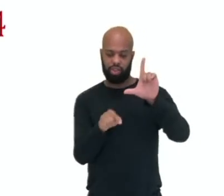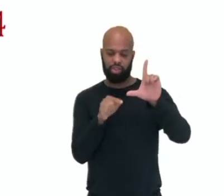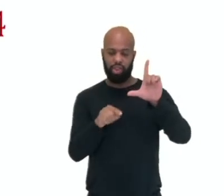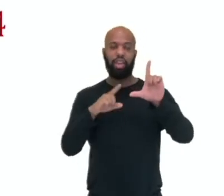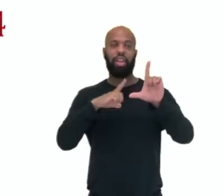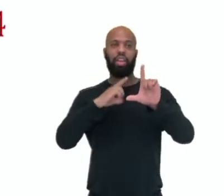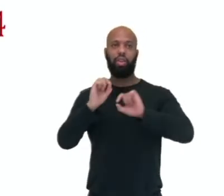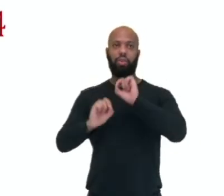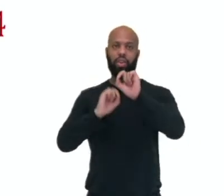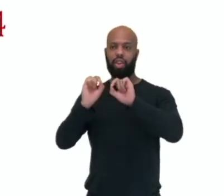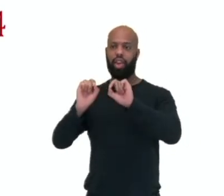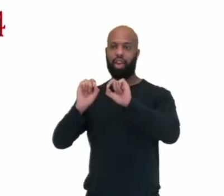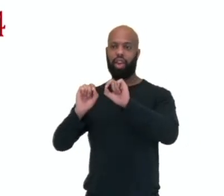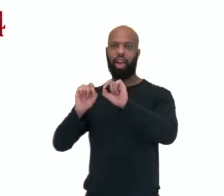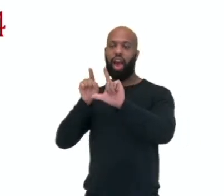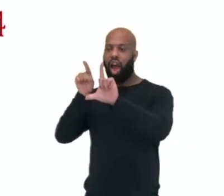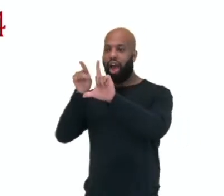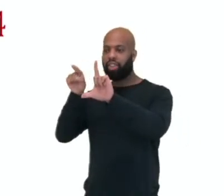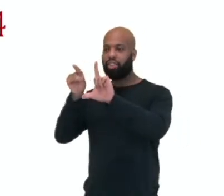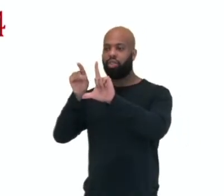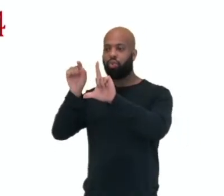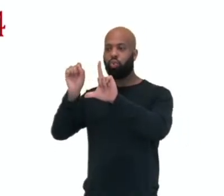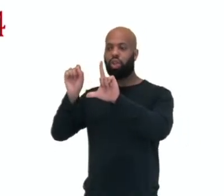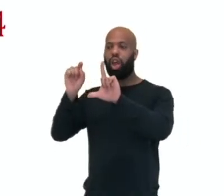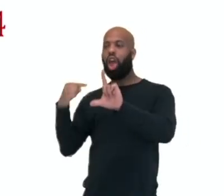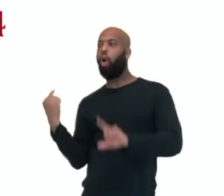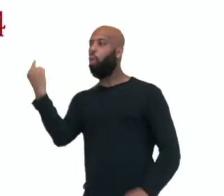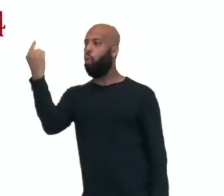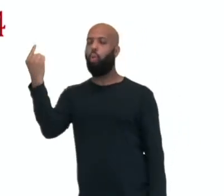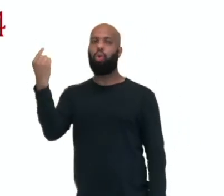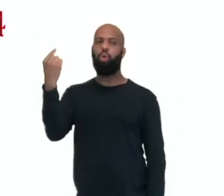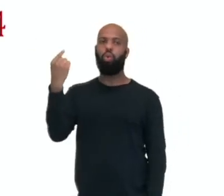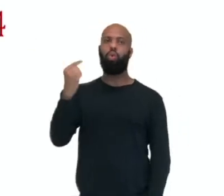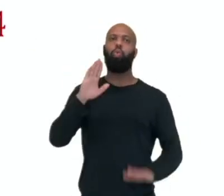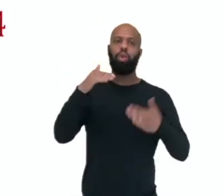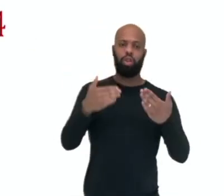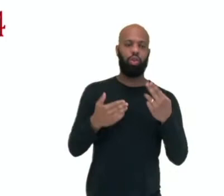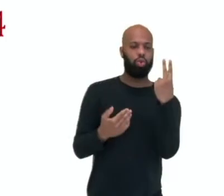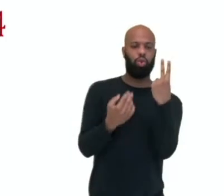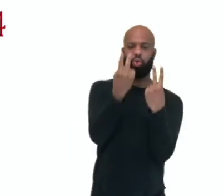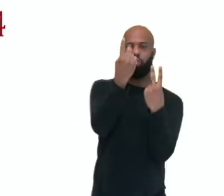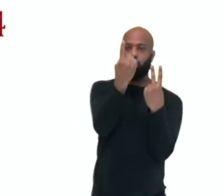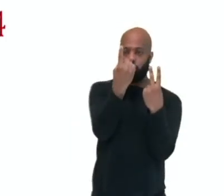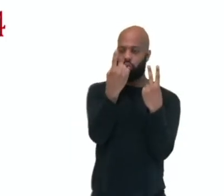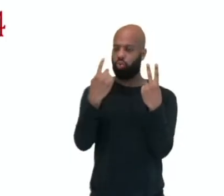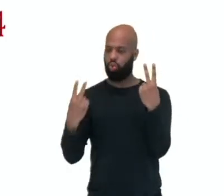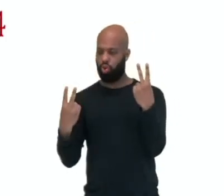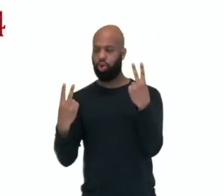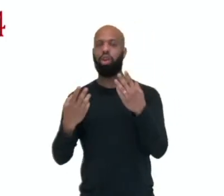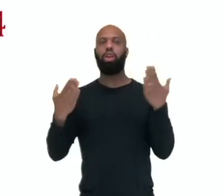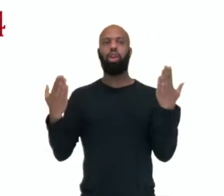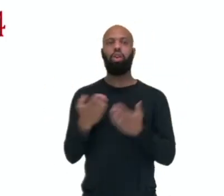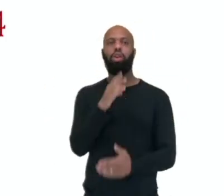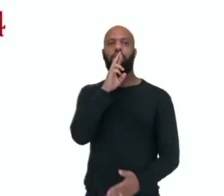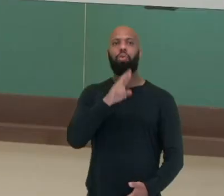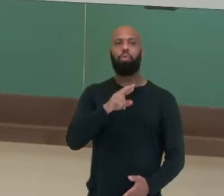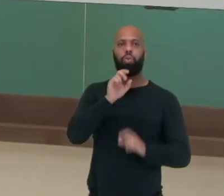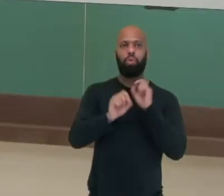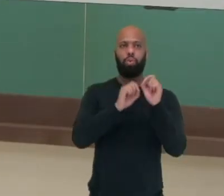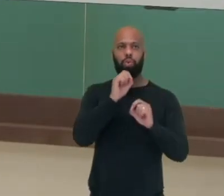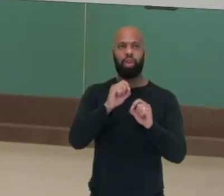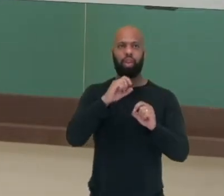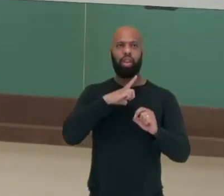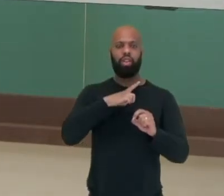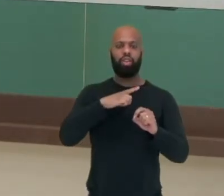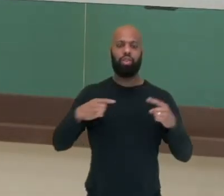1. 2 elevado na 1, a gente já sabe que é 2. Então, vamos resolver meio por extremos, pessoal.